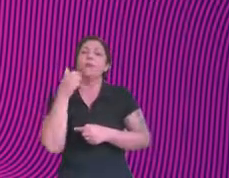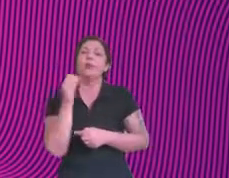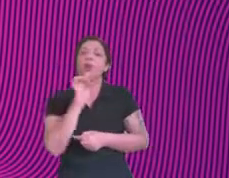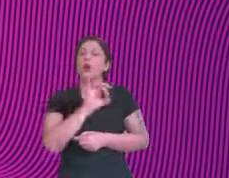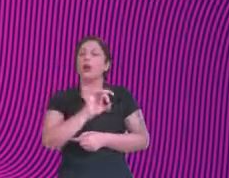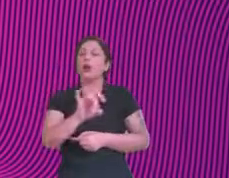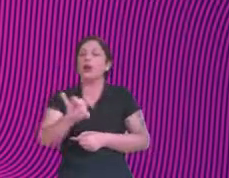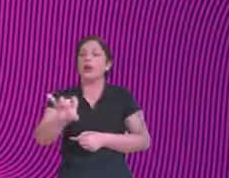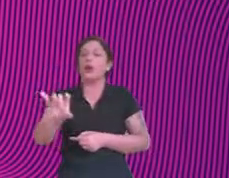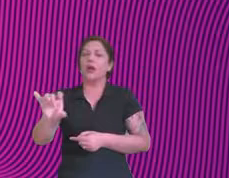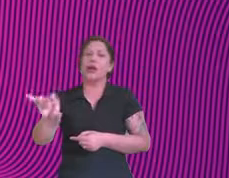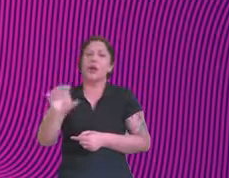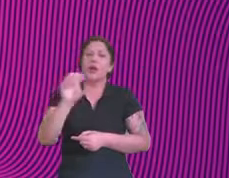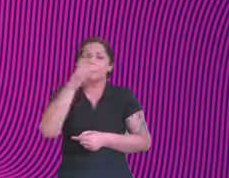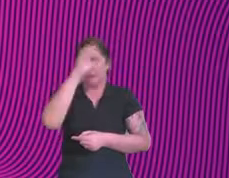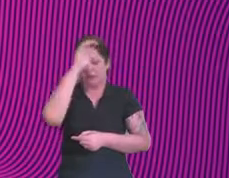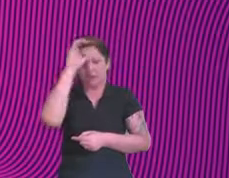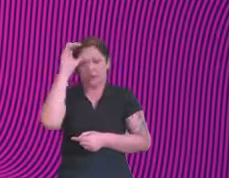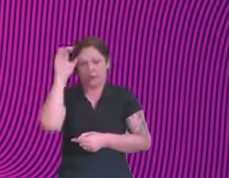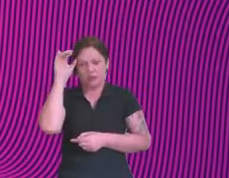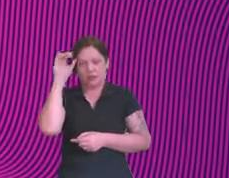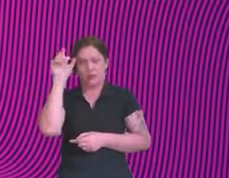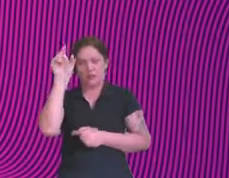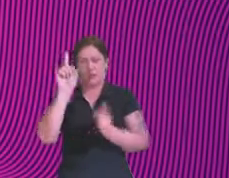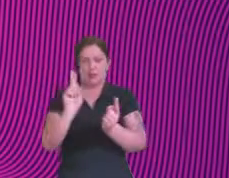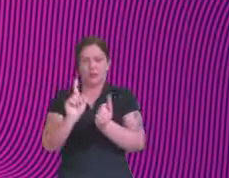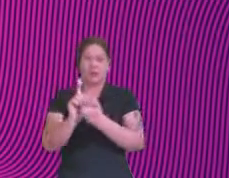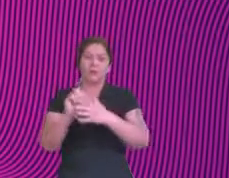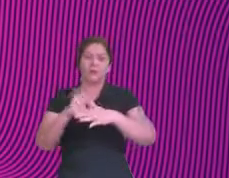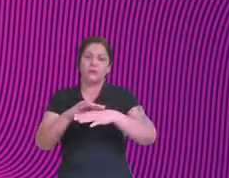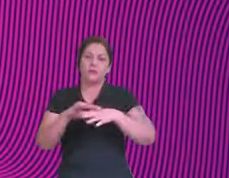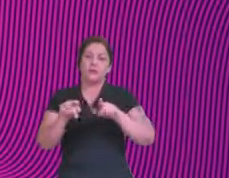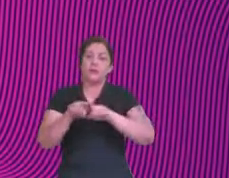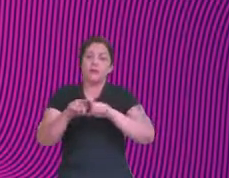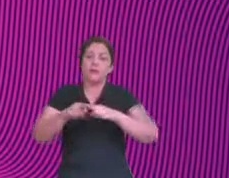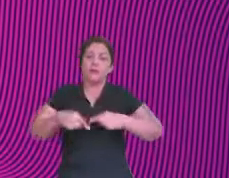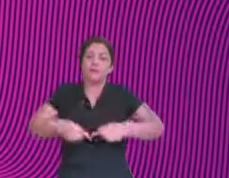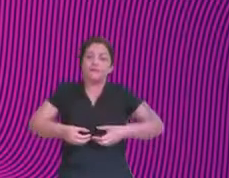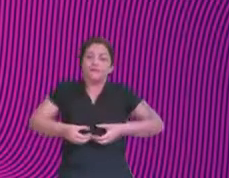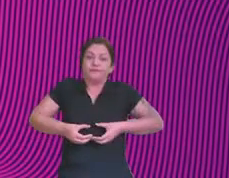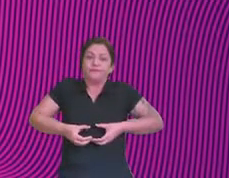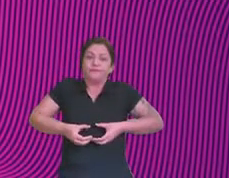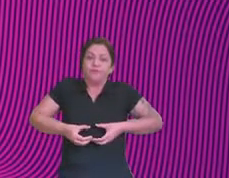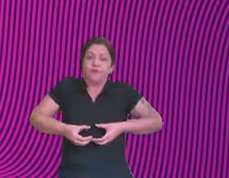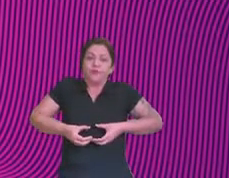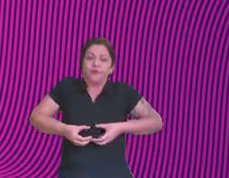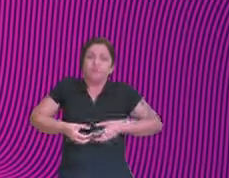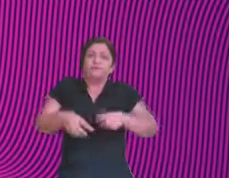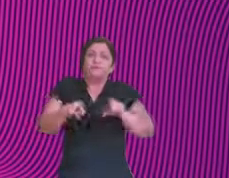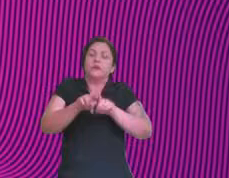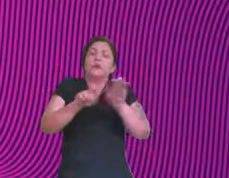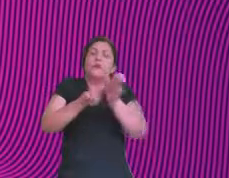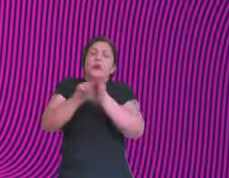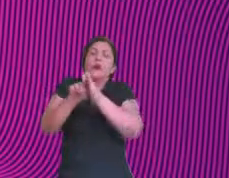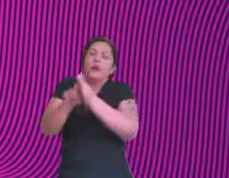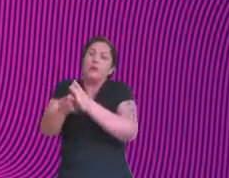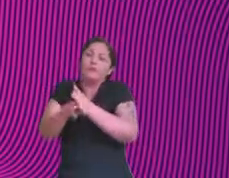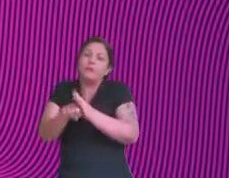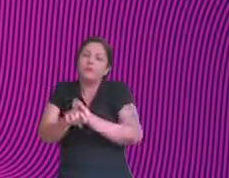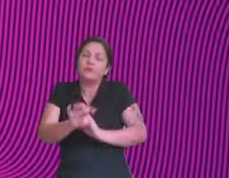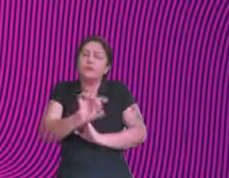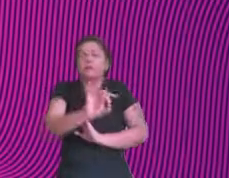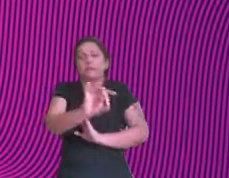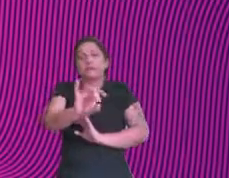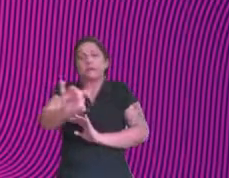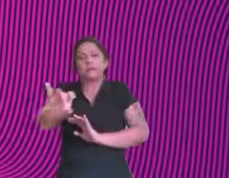cada caso, né? Eu acho que ele ilustrou bem essa questão do estômago, né? A gente está saindo estudos positivos, recentes, agora apresentado na ESMO, então acho